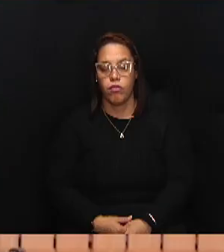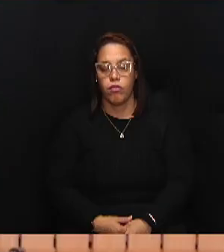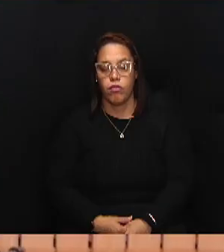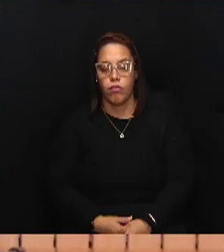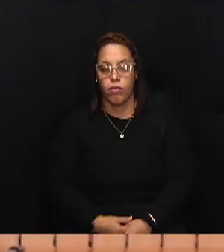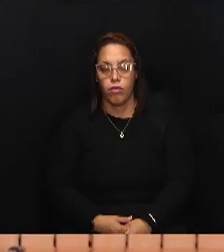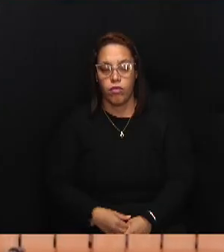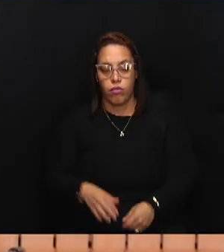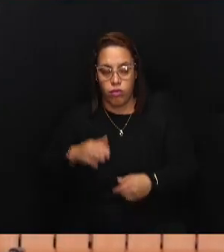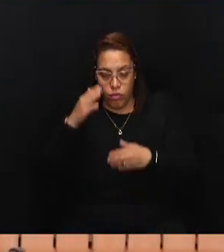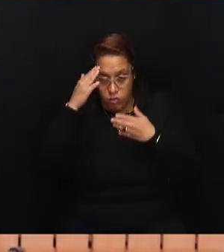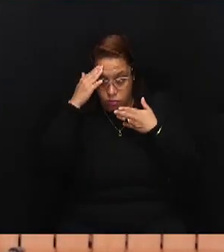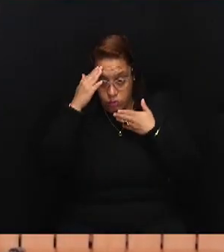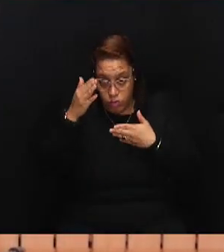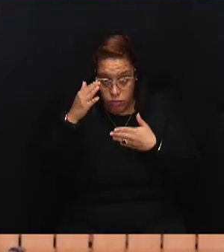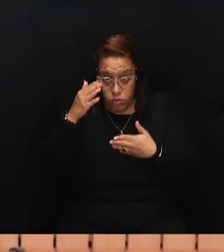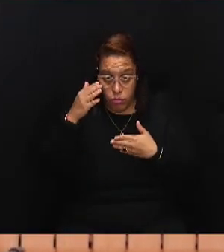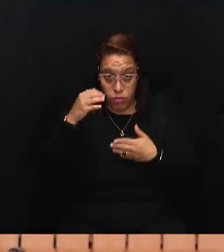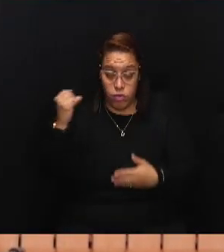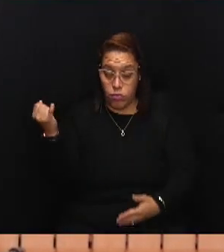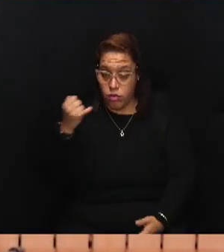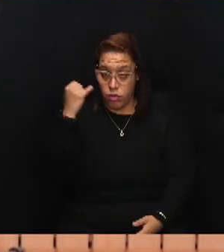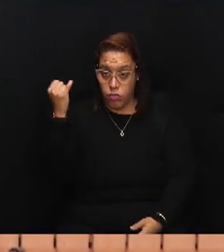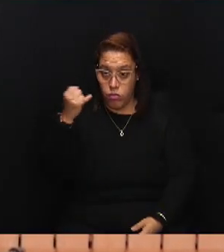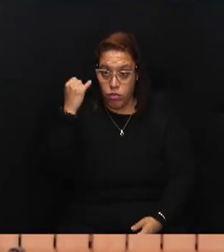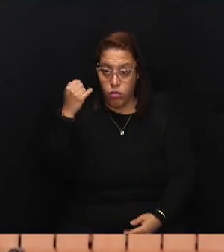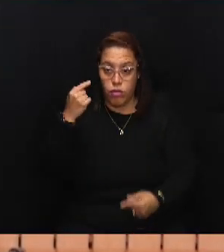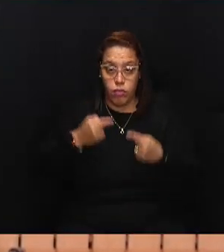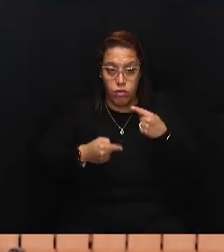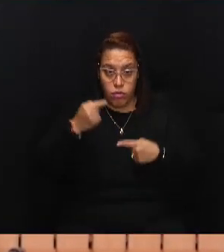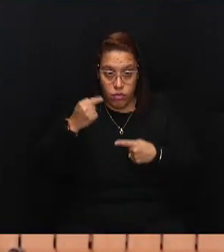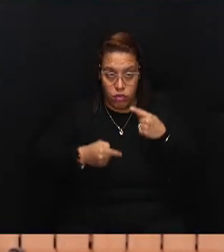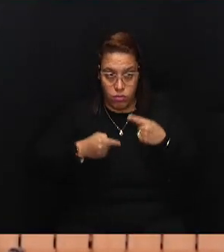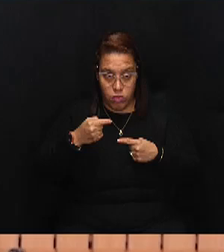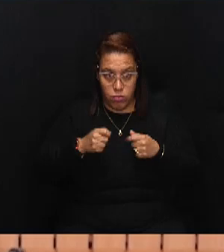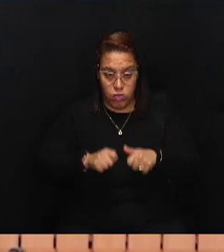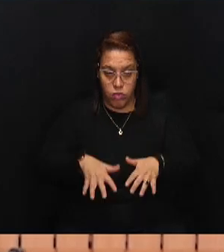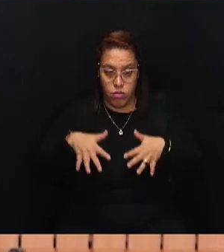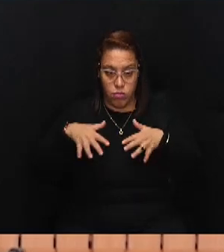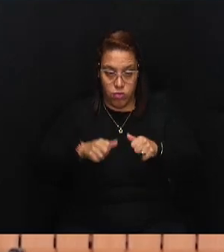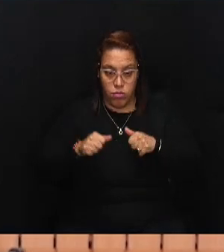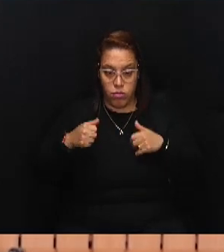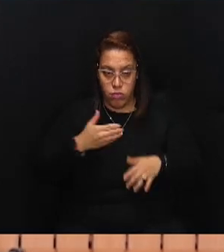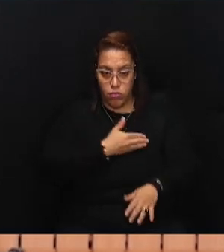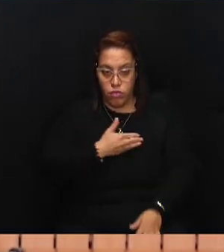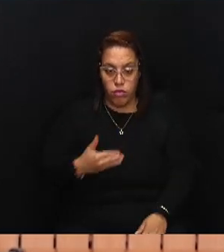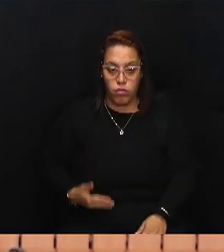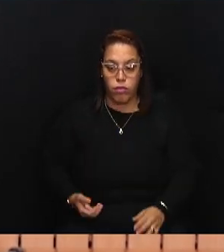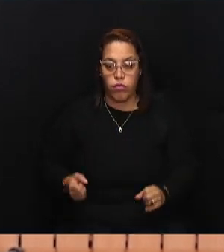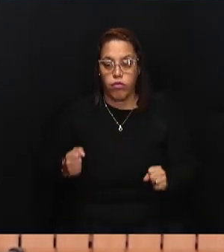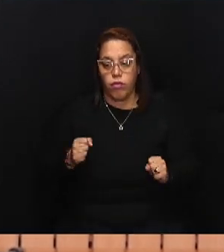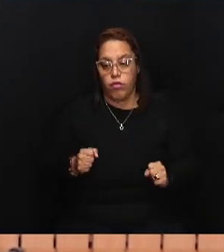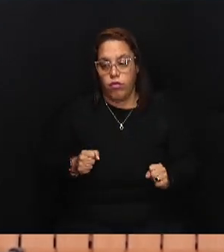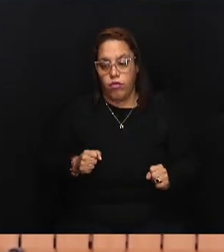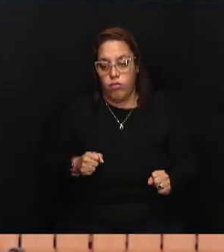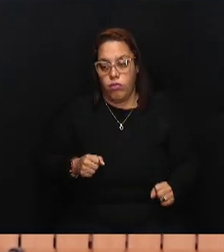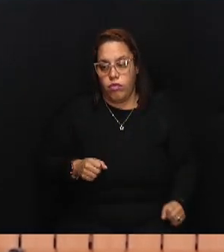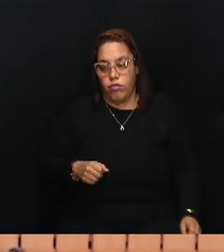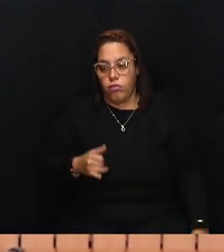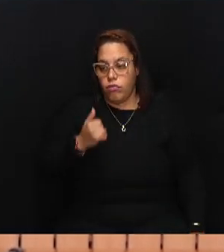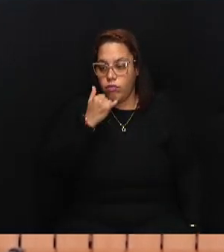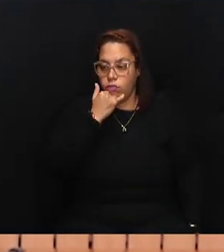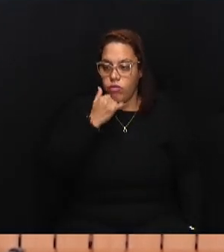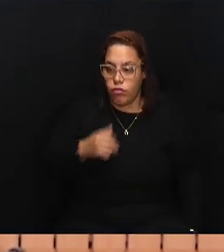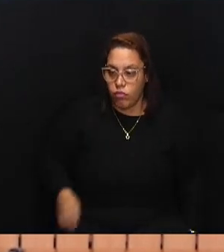Agradeço muito pelas palavras. Eu acho que é por isso que é importante a gente ter esses debates, né? Essas audiências aqui públicas, para a gente possa, com o poder público também, junto a